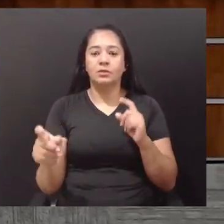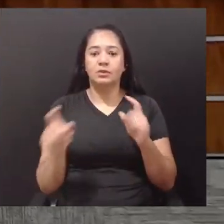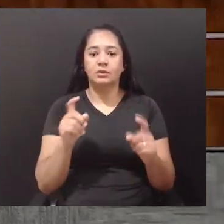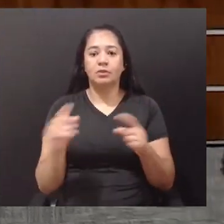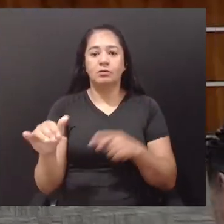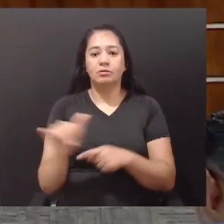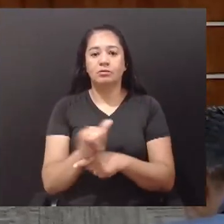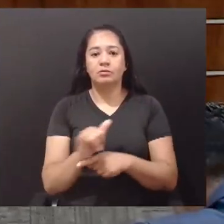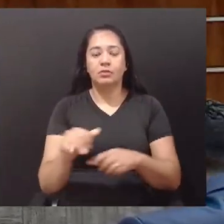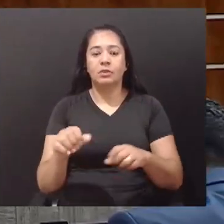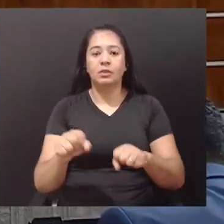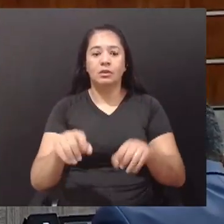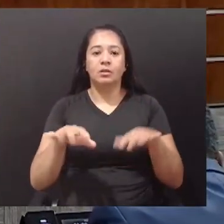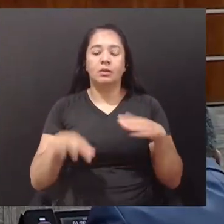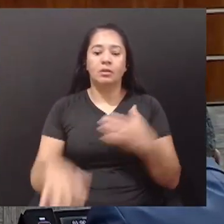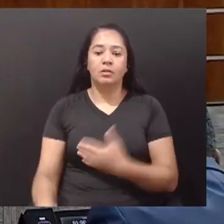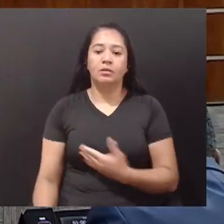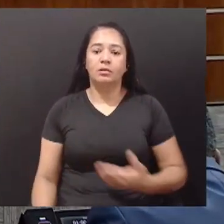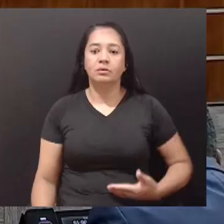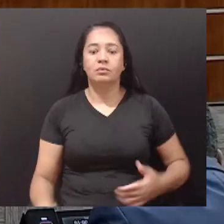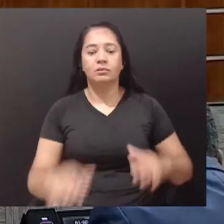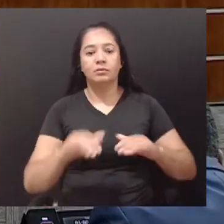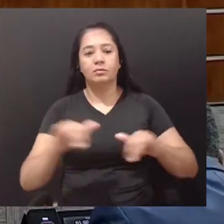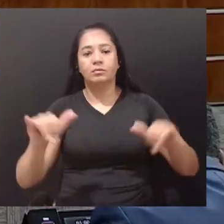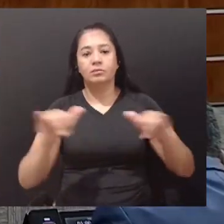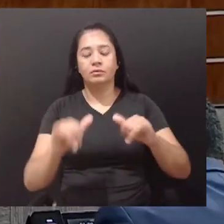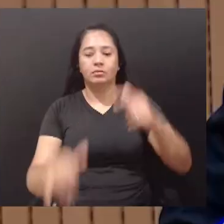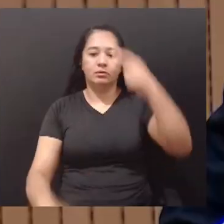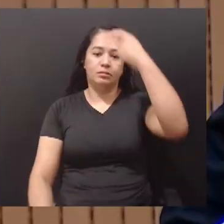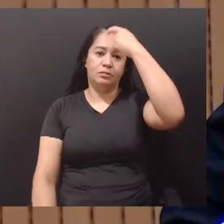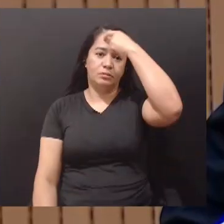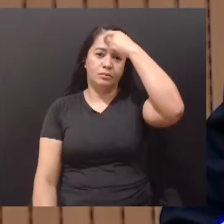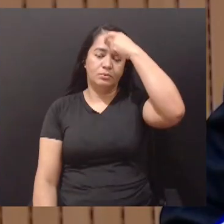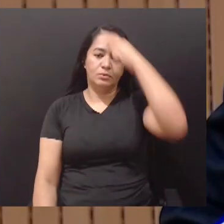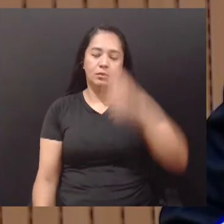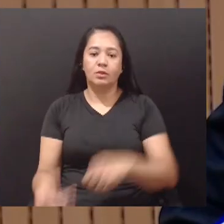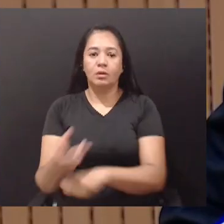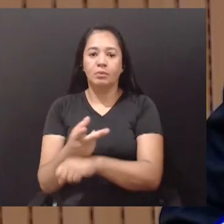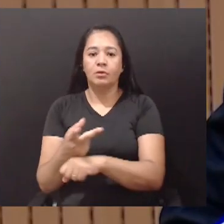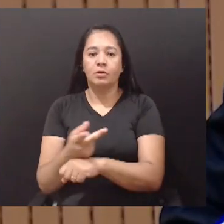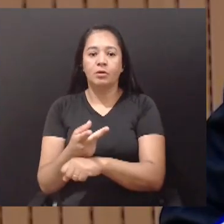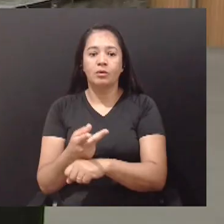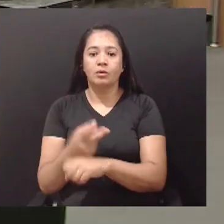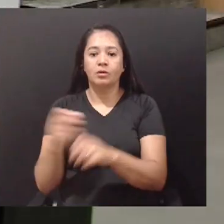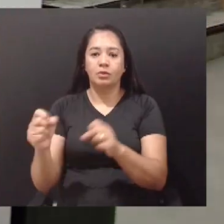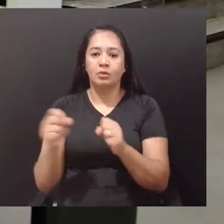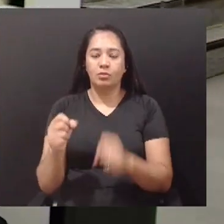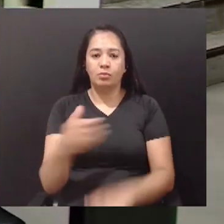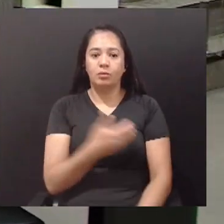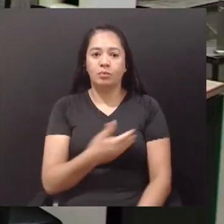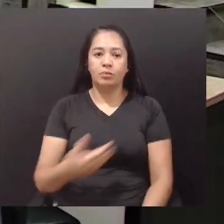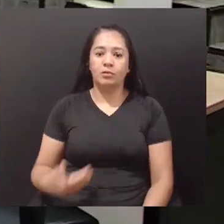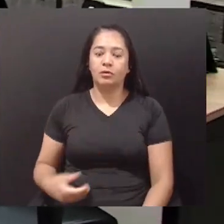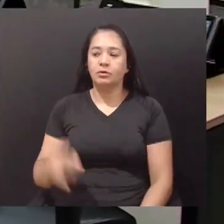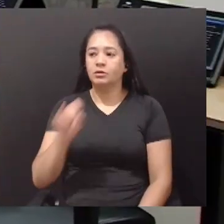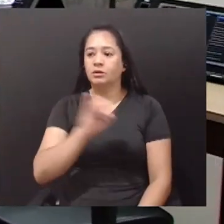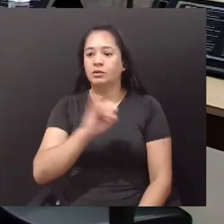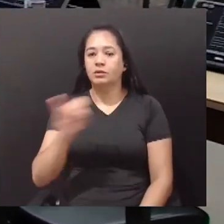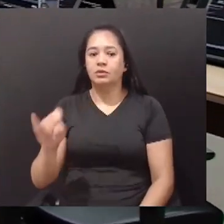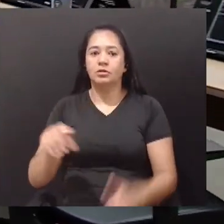audiências públicas e campanhas de conscientização, buscando integrar o poder público, instituições de